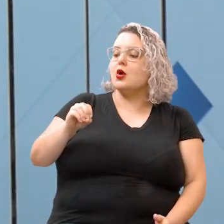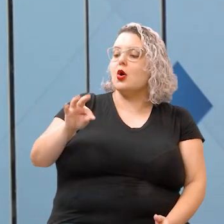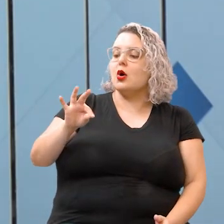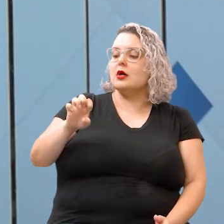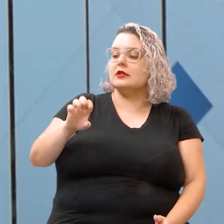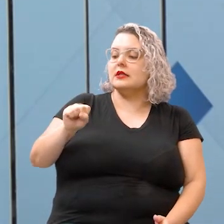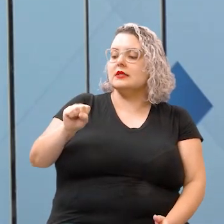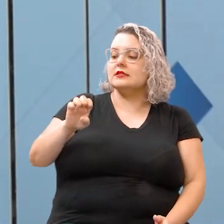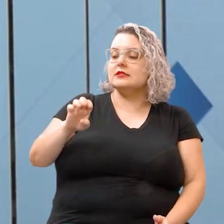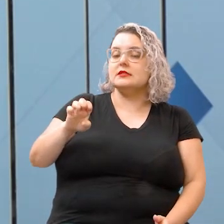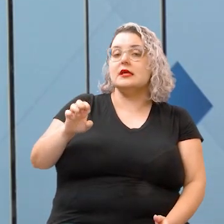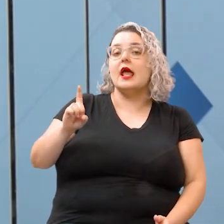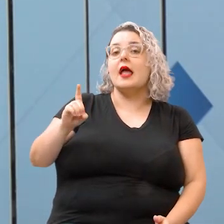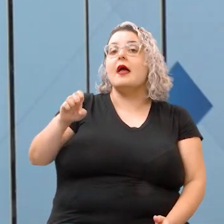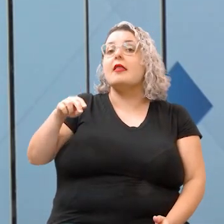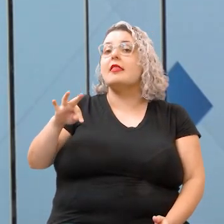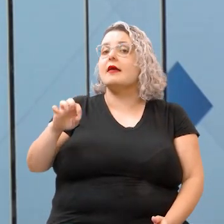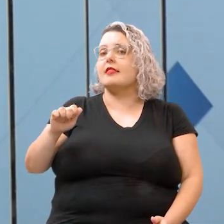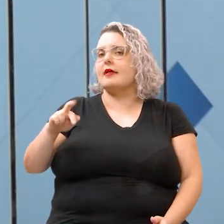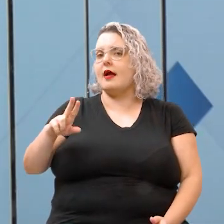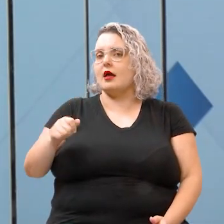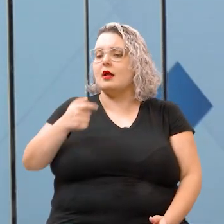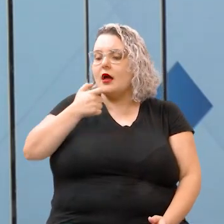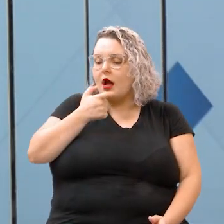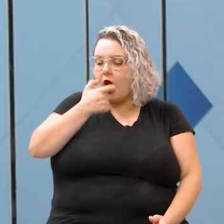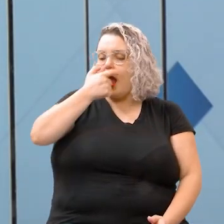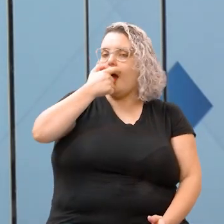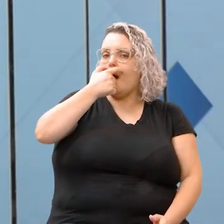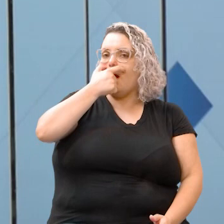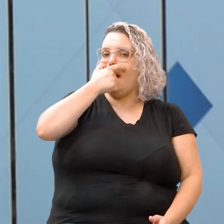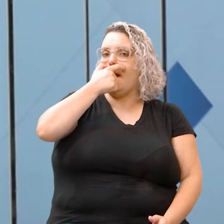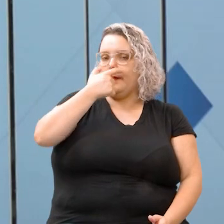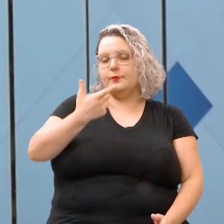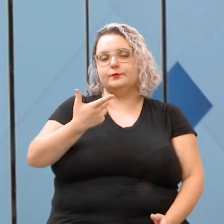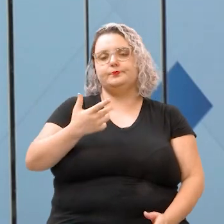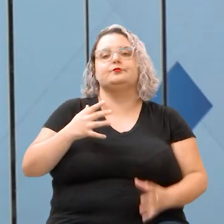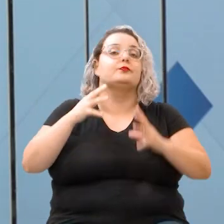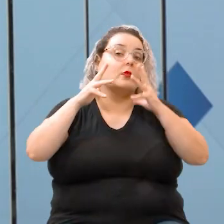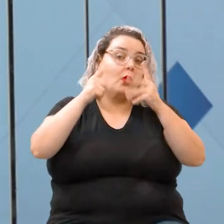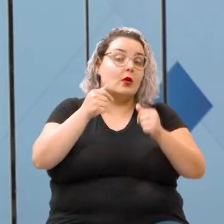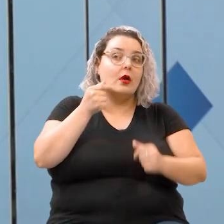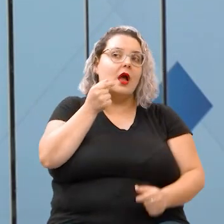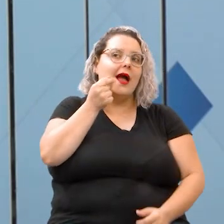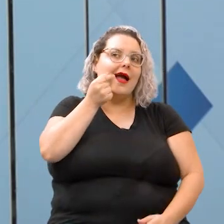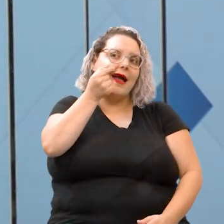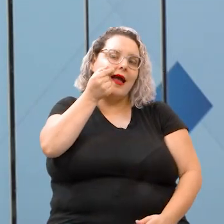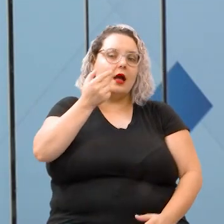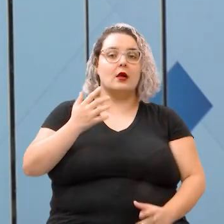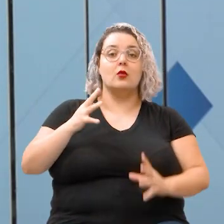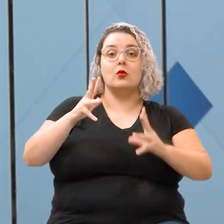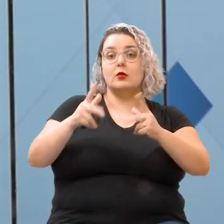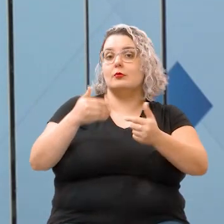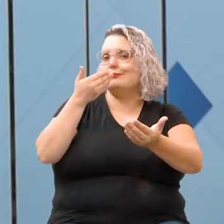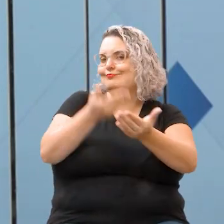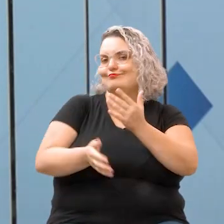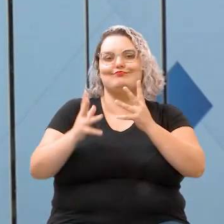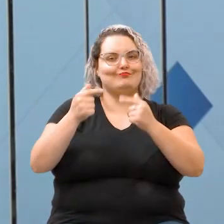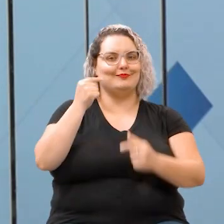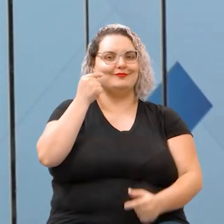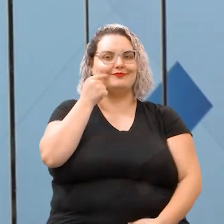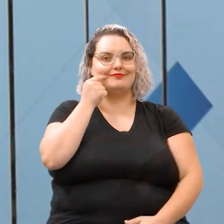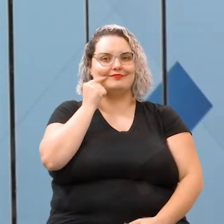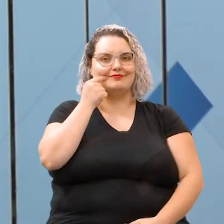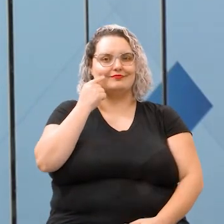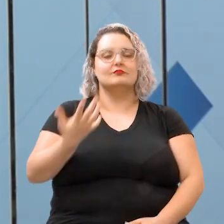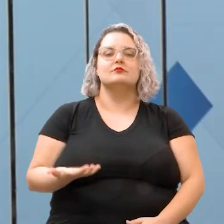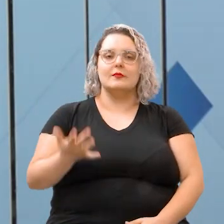a gente oferece o tratamento com a instalação de próteses totais, quando o paciente já perdeu todos os dentes, e